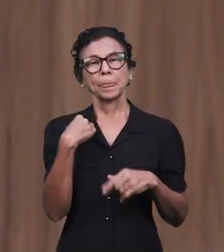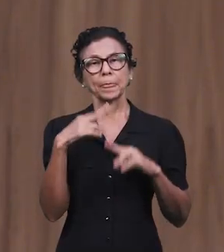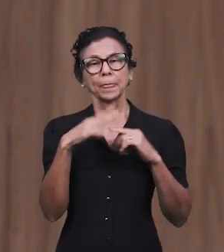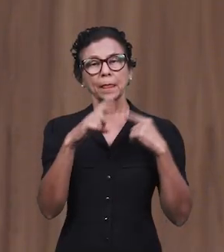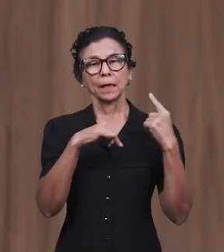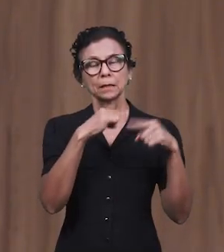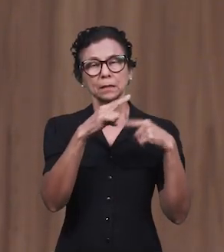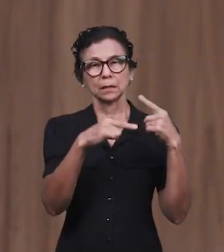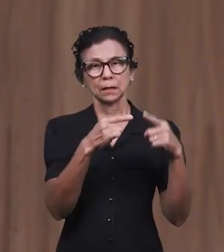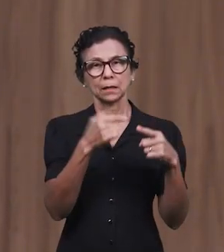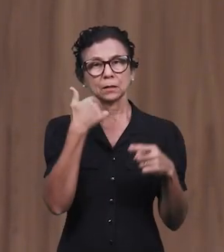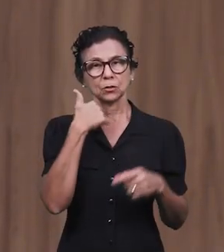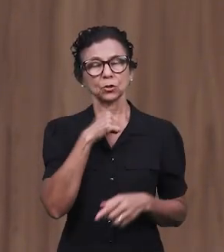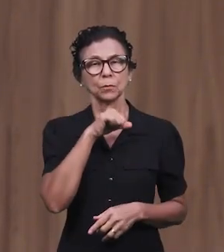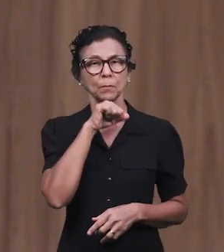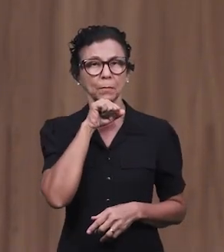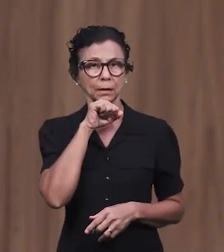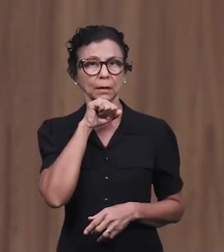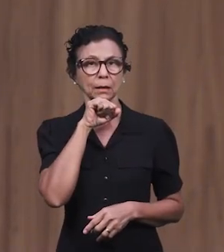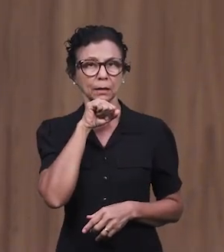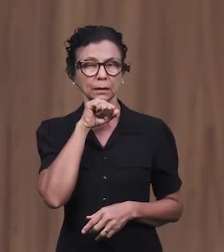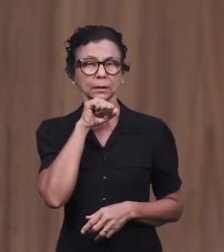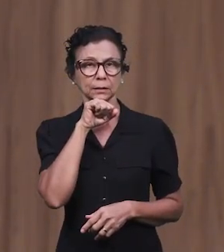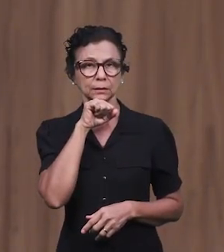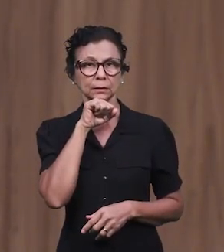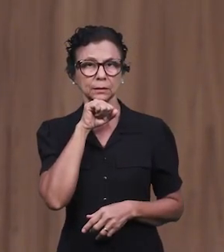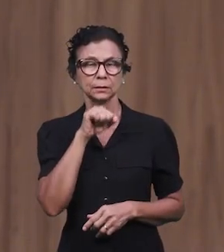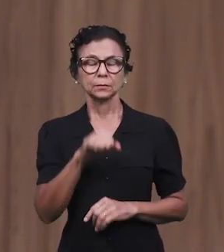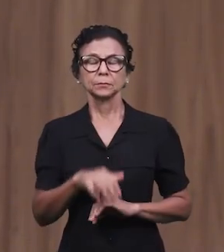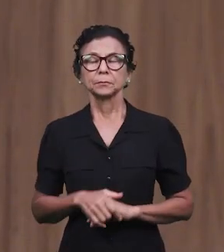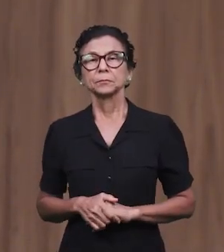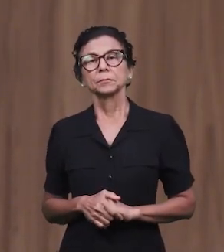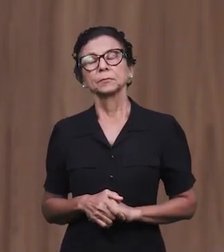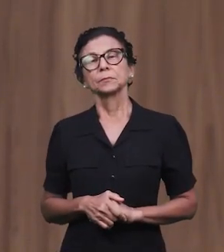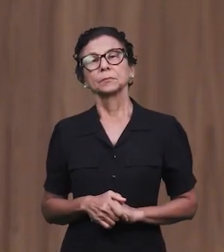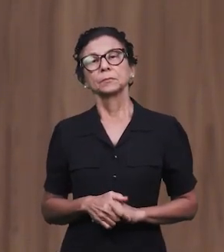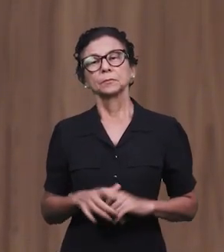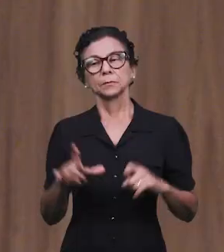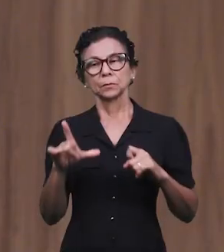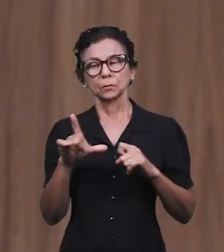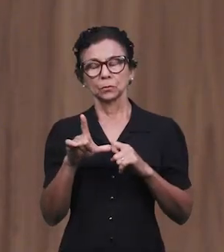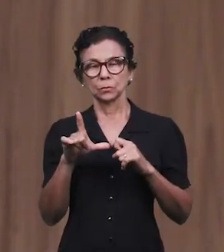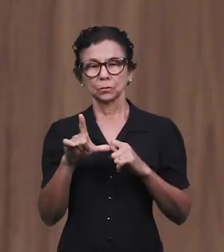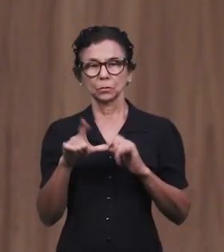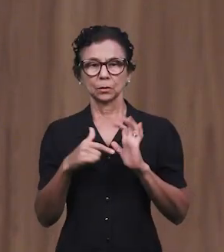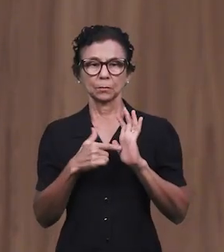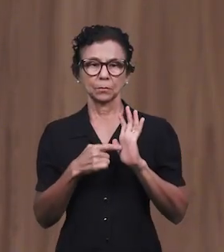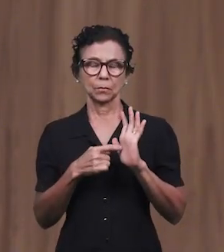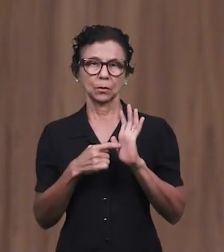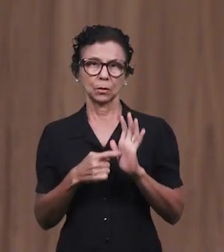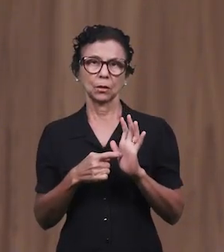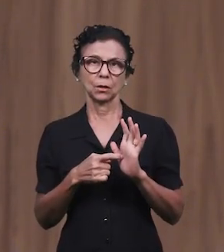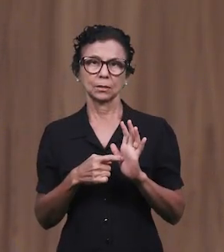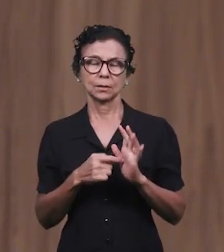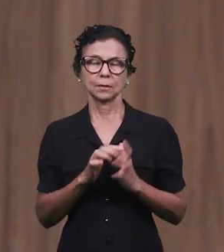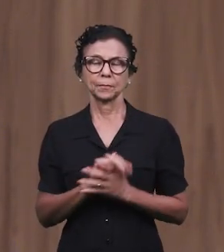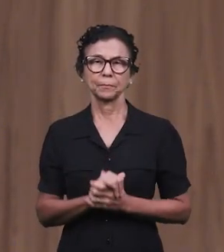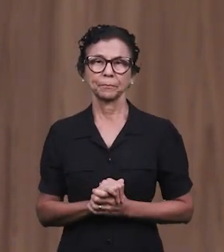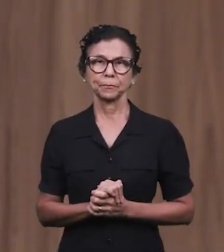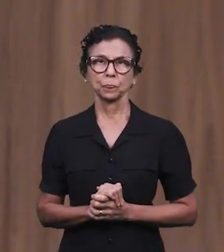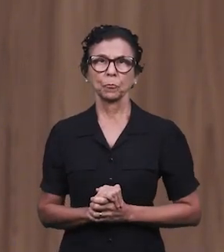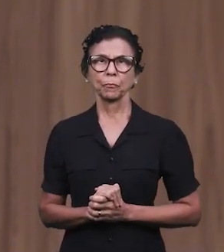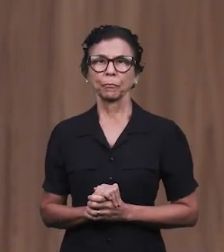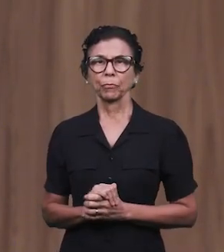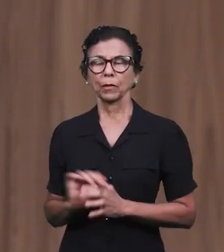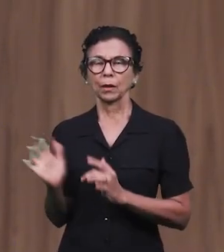As diferenças com a genealogia de Lucas, o Evangelho de Lucas traça a linhagem de